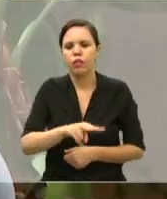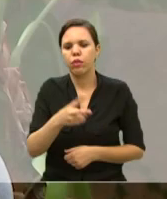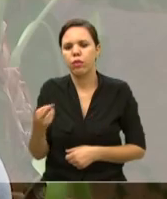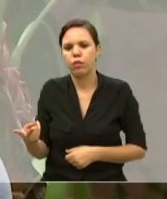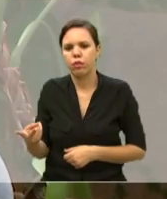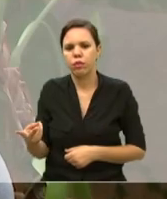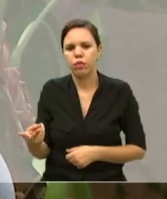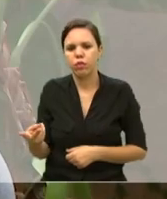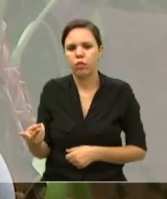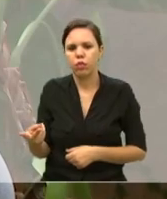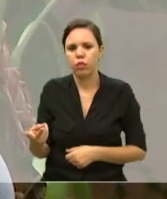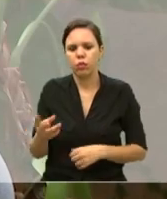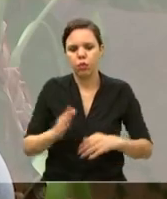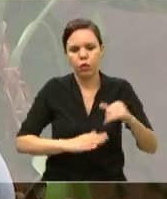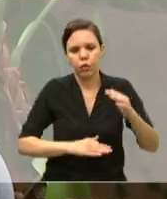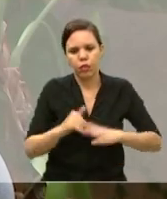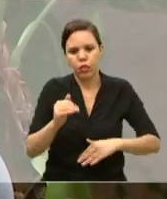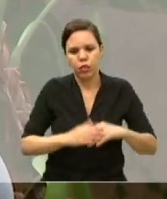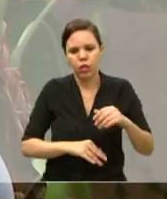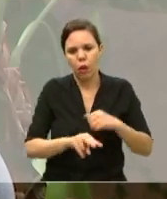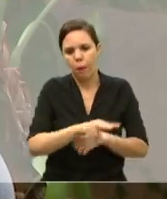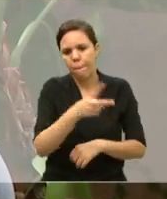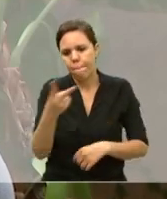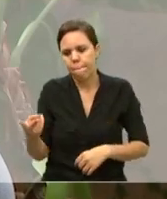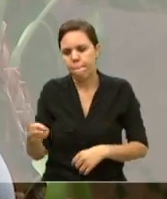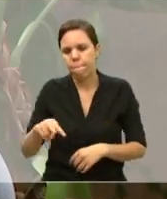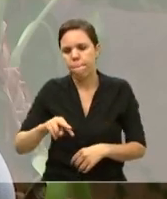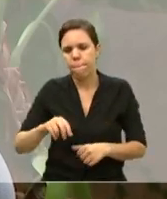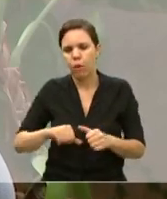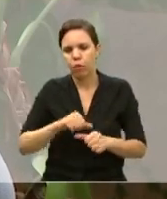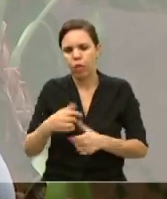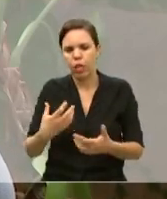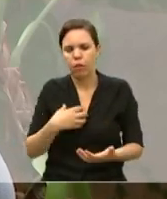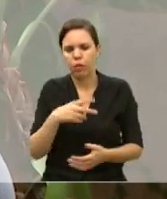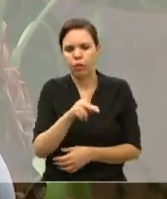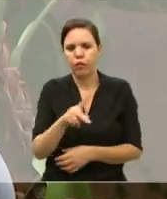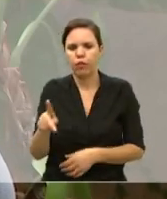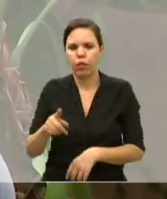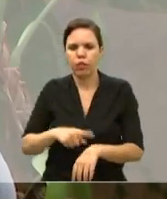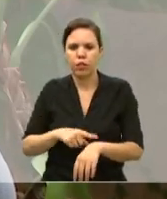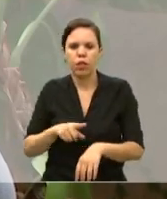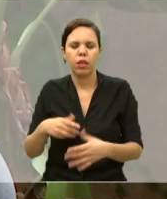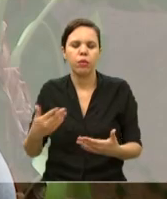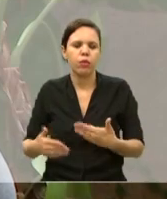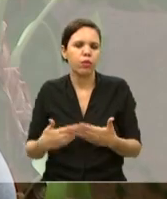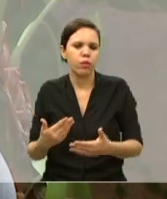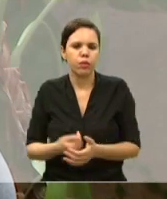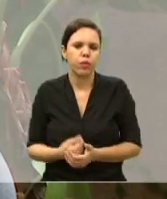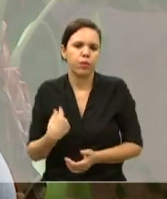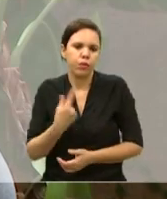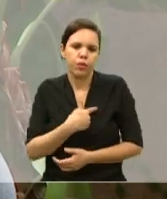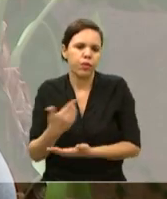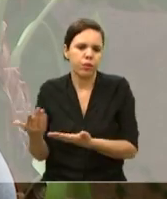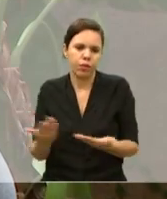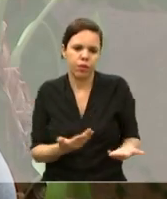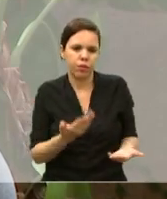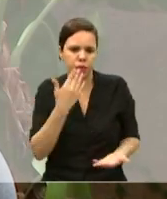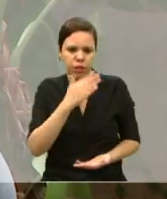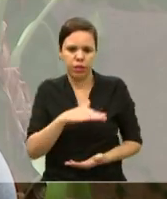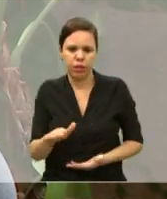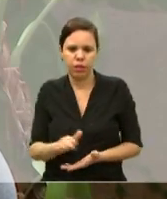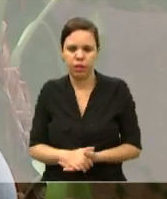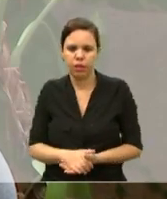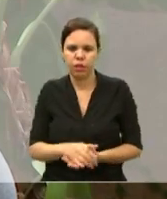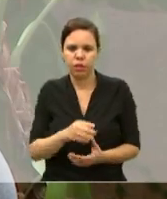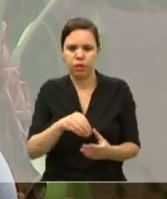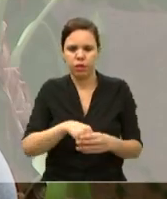Tem que desconstruir o profissional, né? E a observação do professor em relação ao tempo, né? Nós não recebemos as crianças